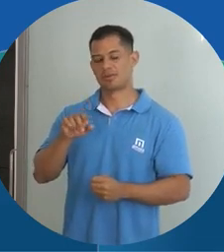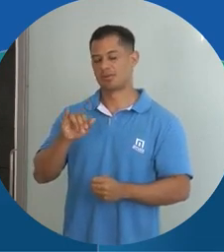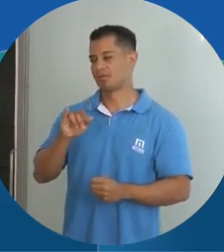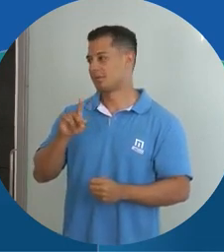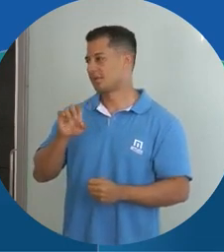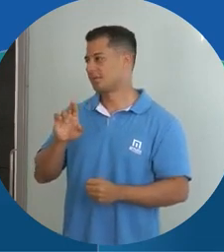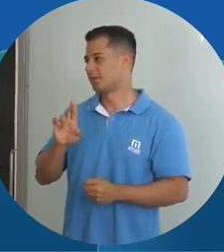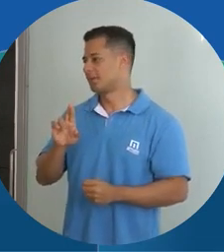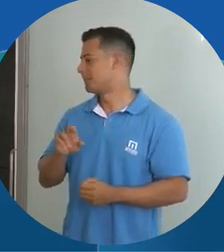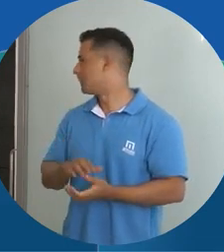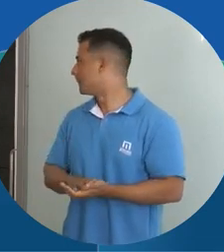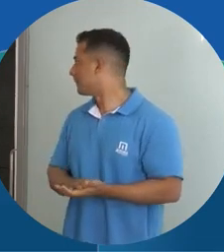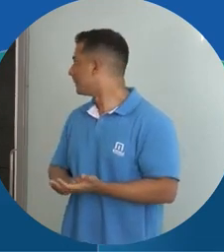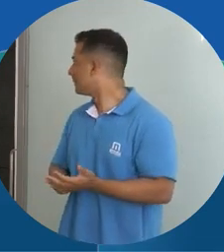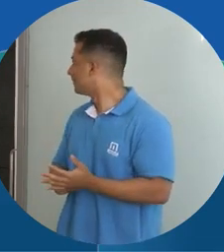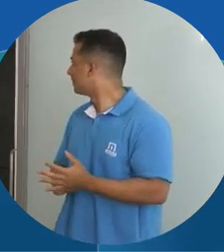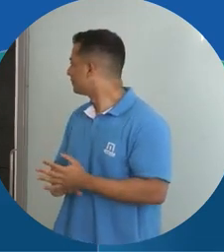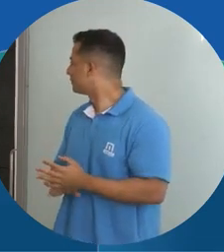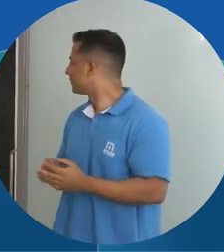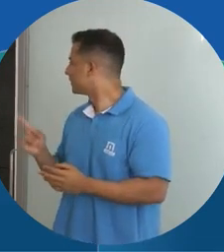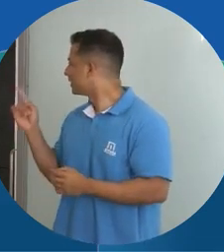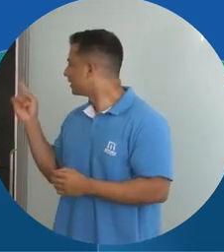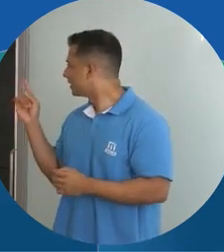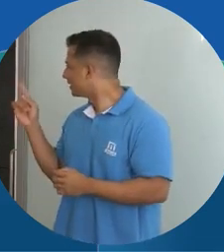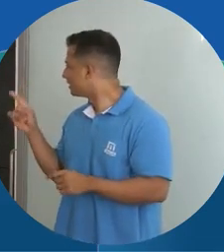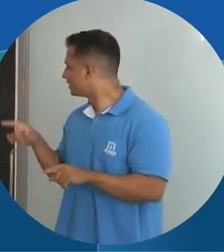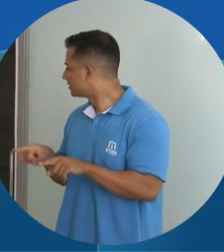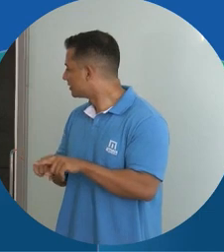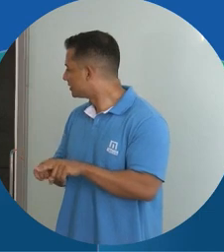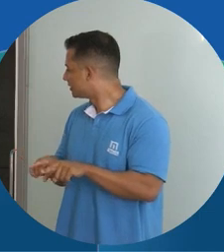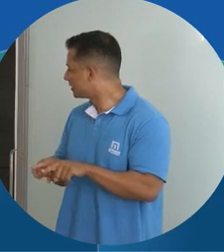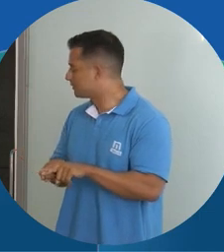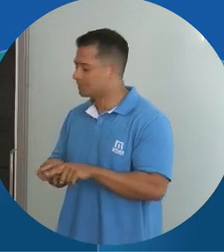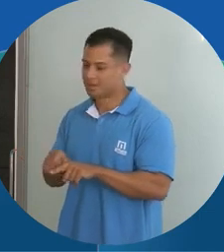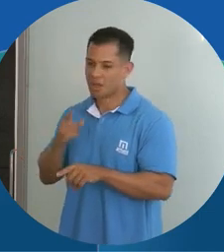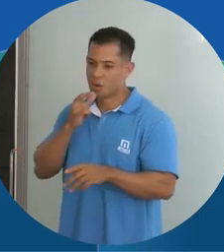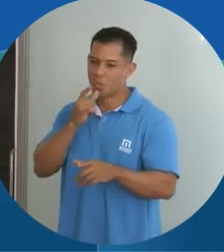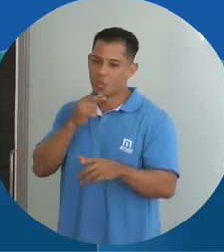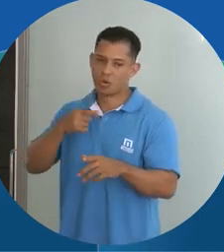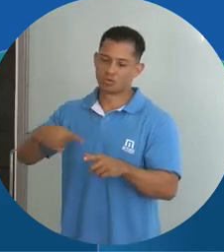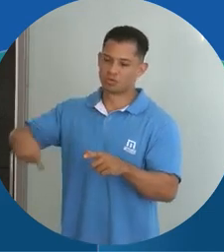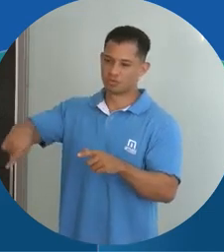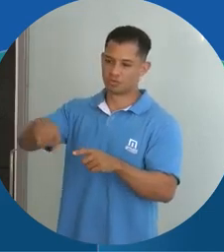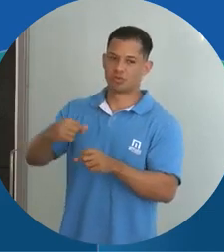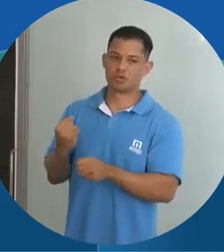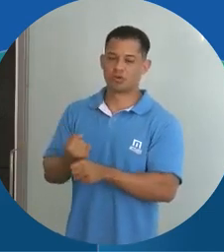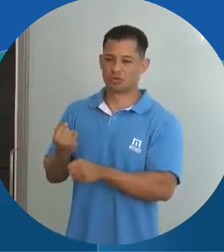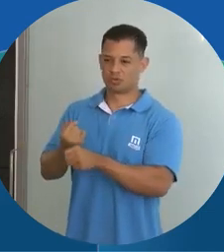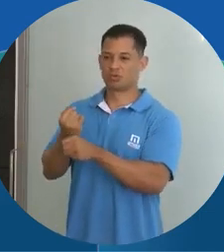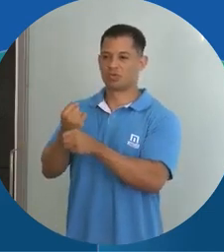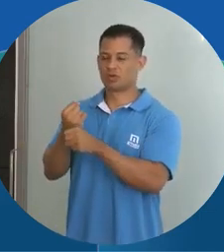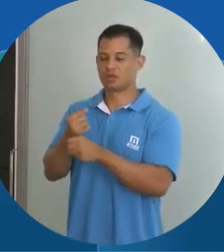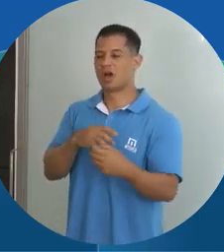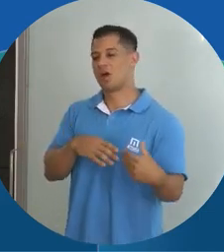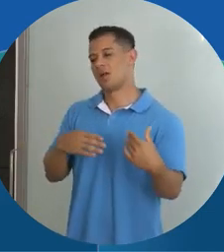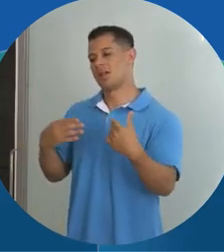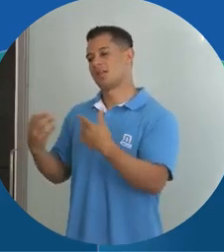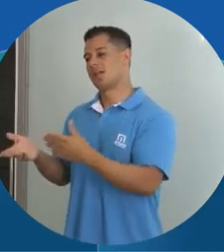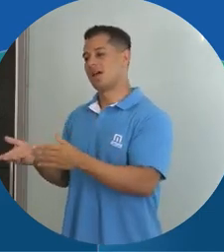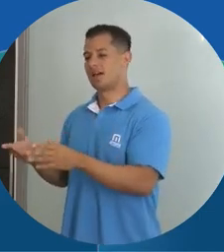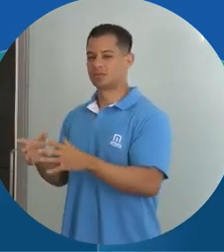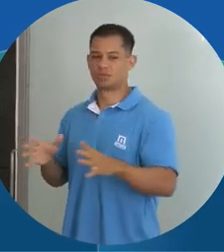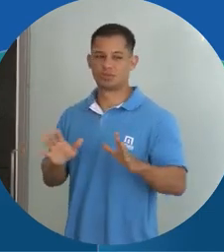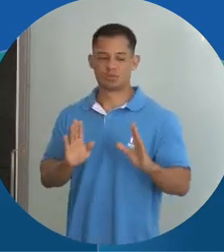Aqui também é uma situação interessante, é um posto de carepa que foi construído lá ao lado do galpão